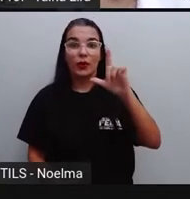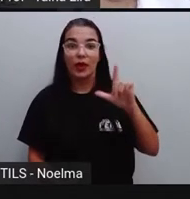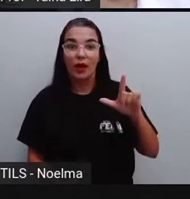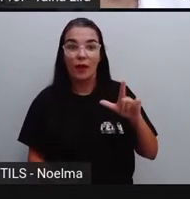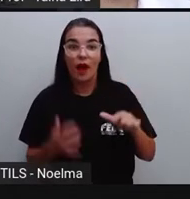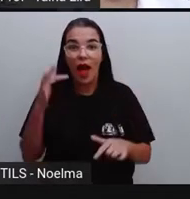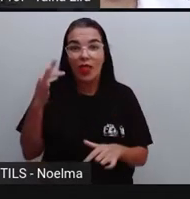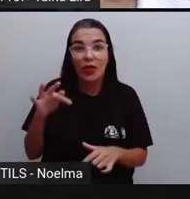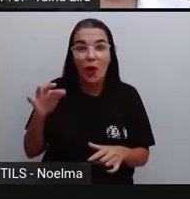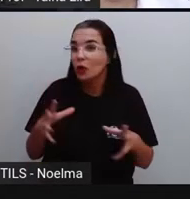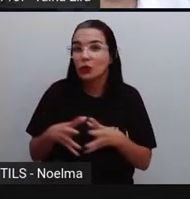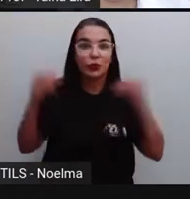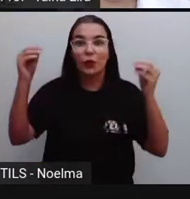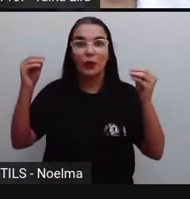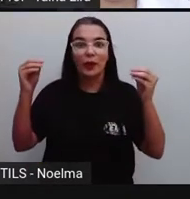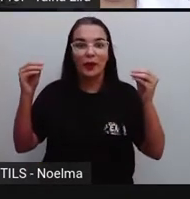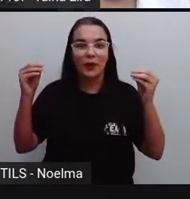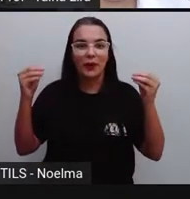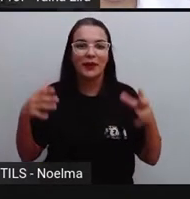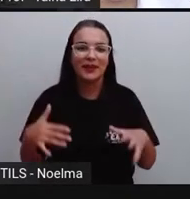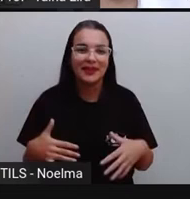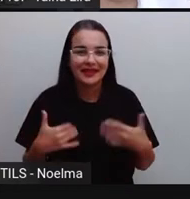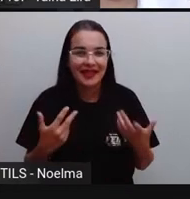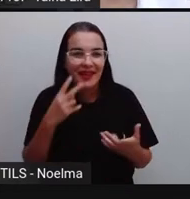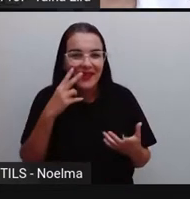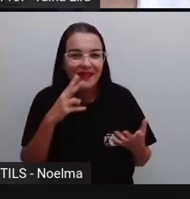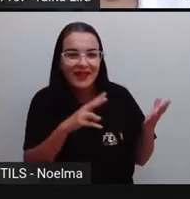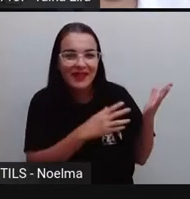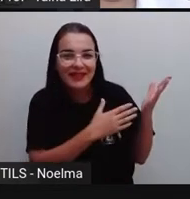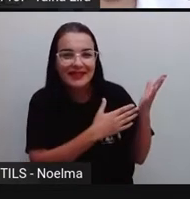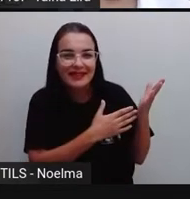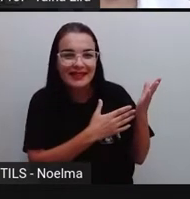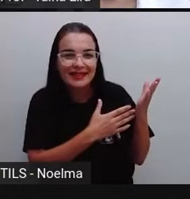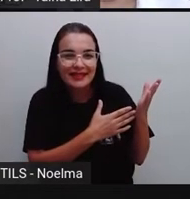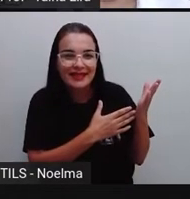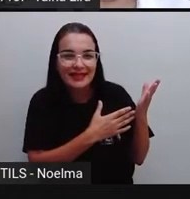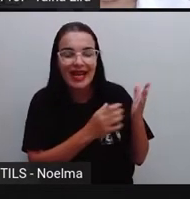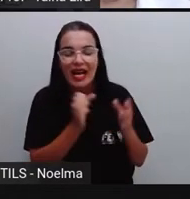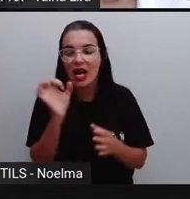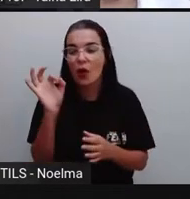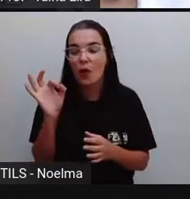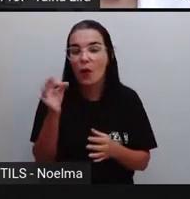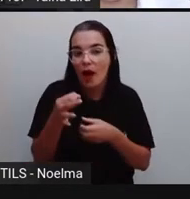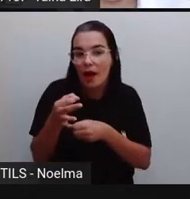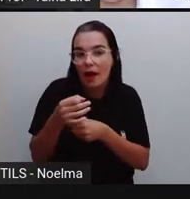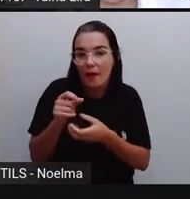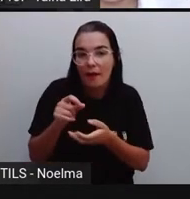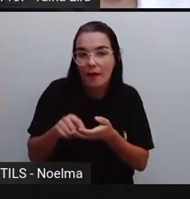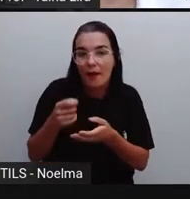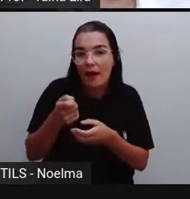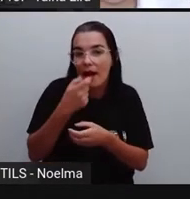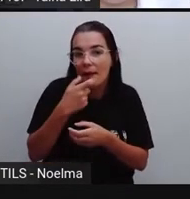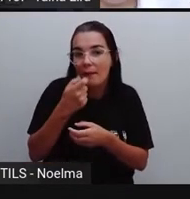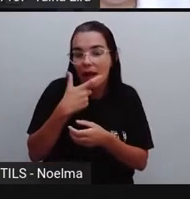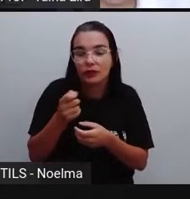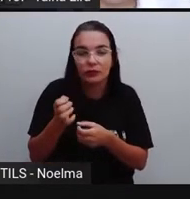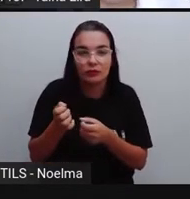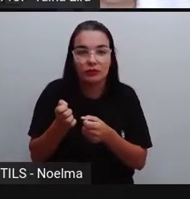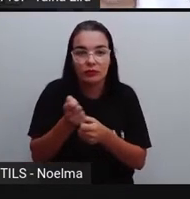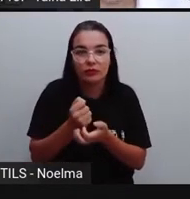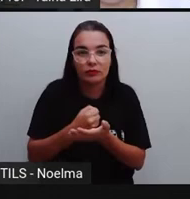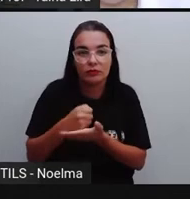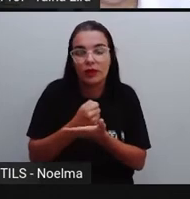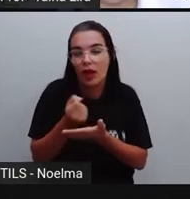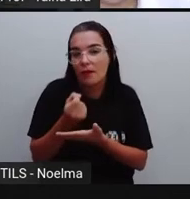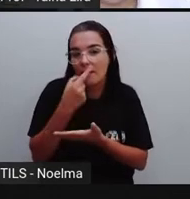dor sumiu. Então, ele colocou aqui, ó, o desenho aí do comprimido, né? De Doril. Então, ele está mostrando